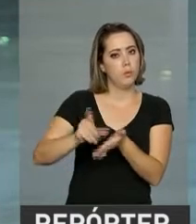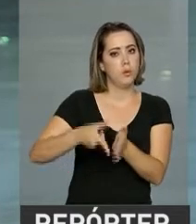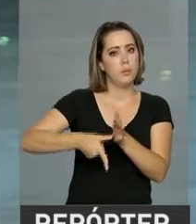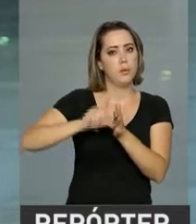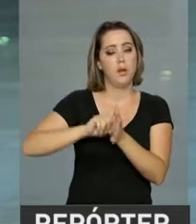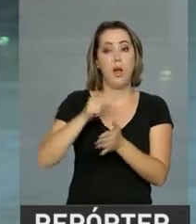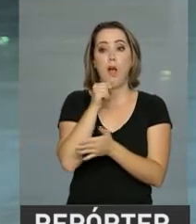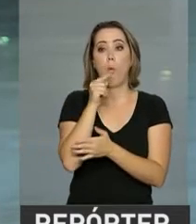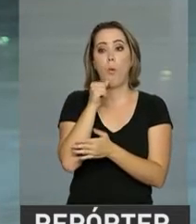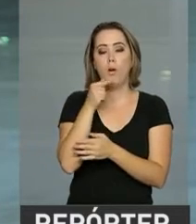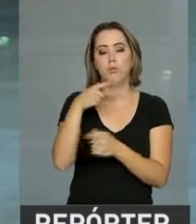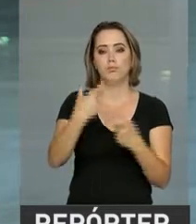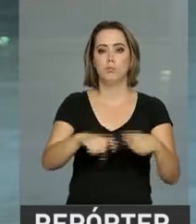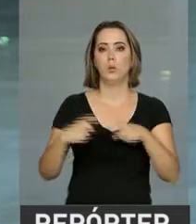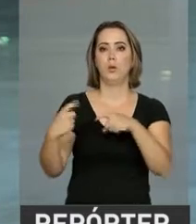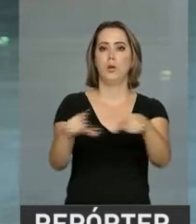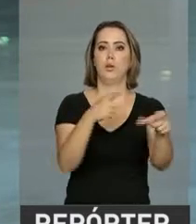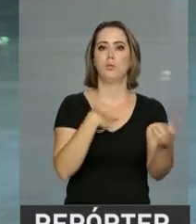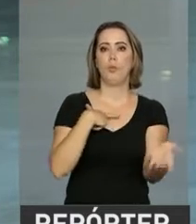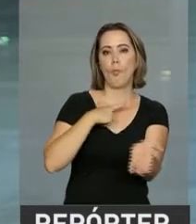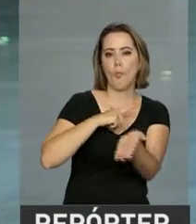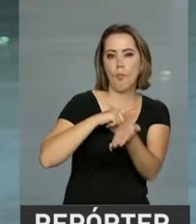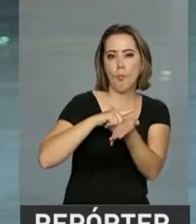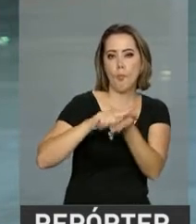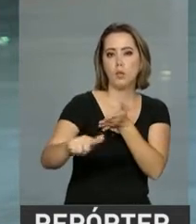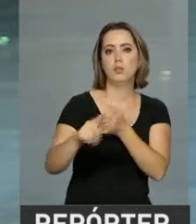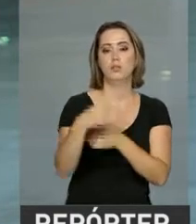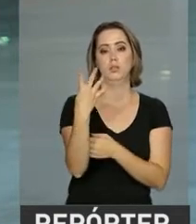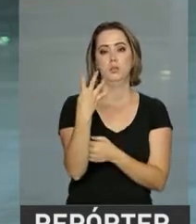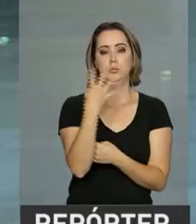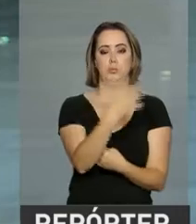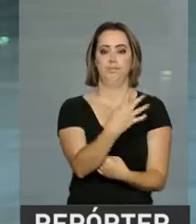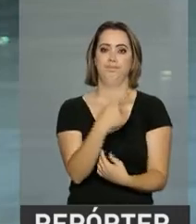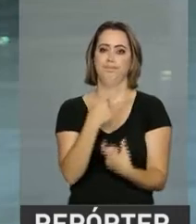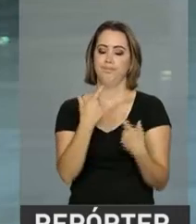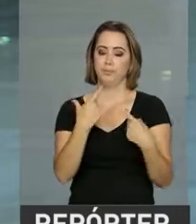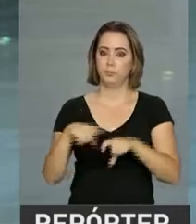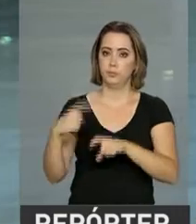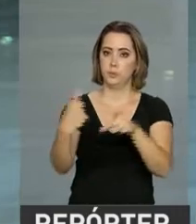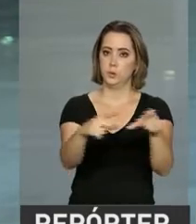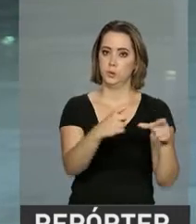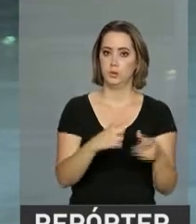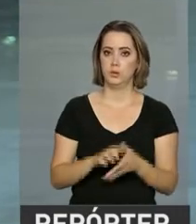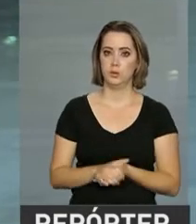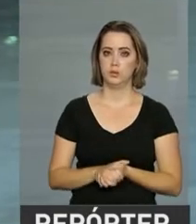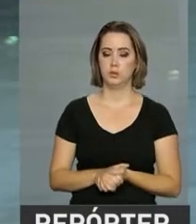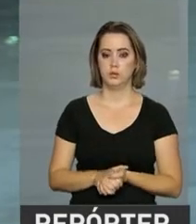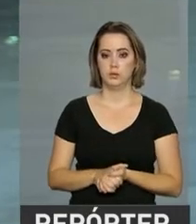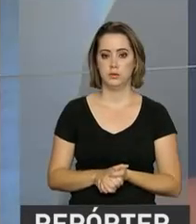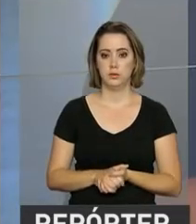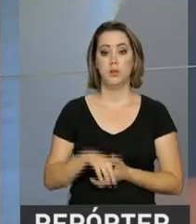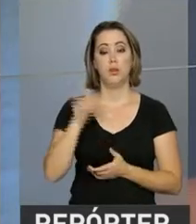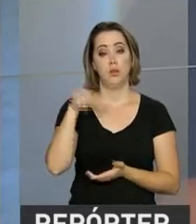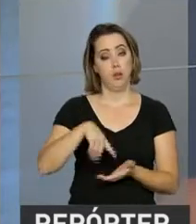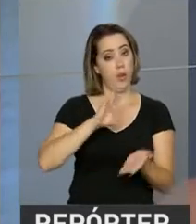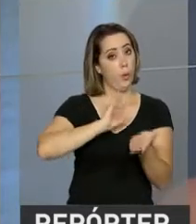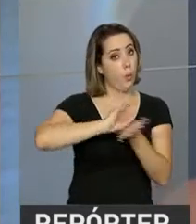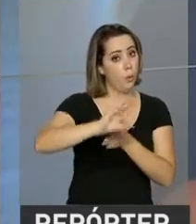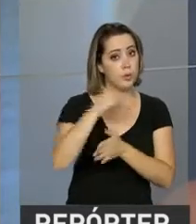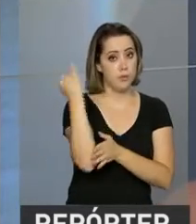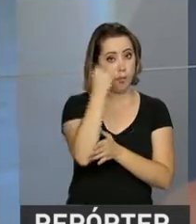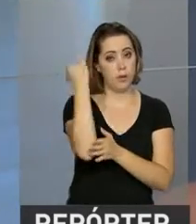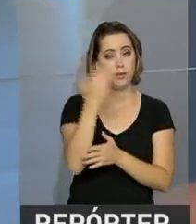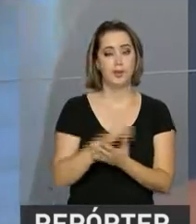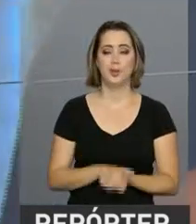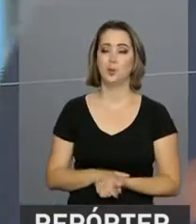água a municípios mineiros há exatamente 44 cidades mineiras roberton recursos importantes na lona